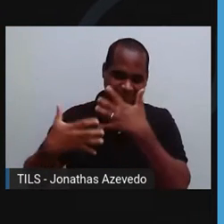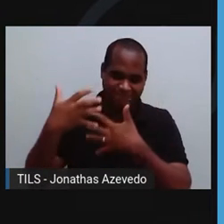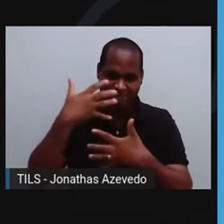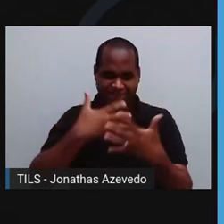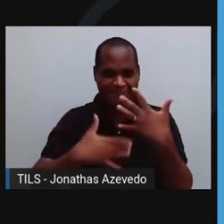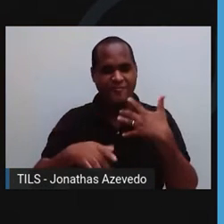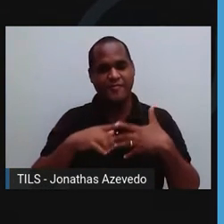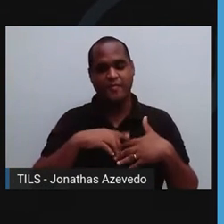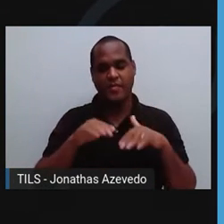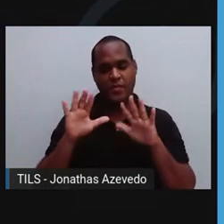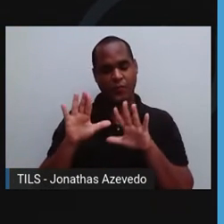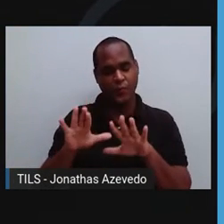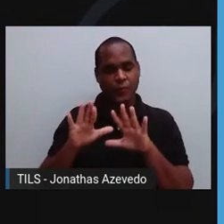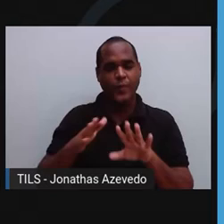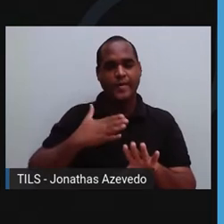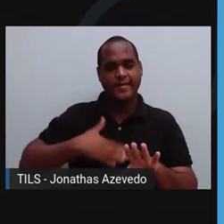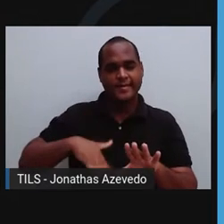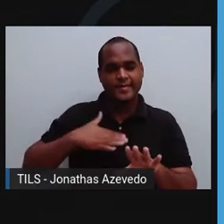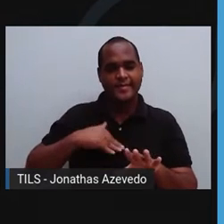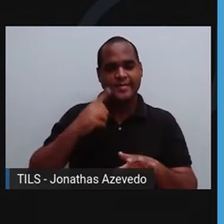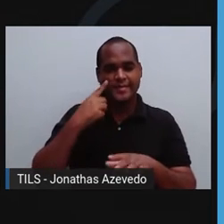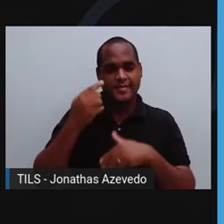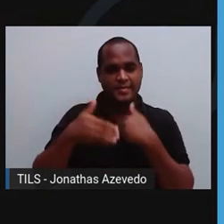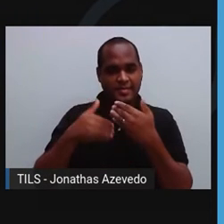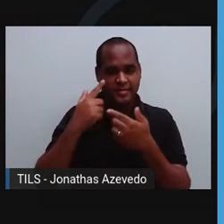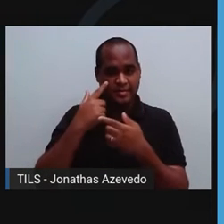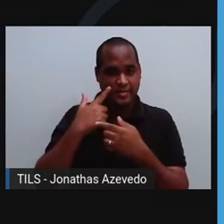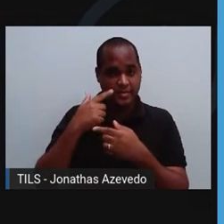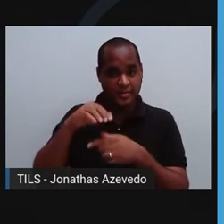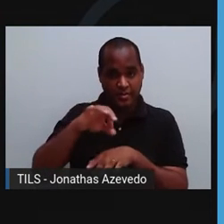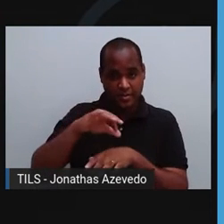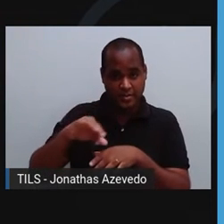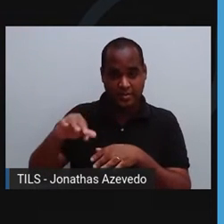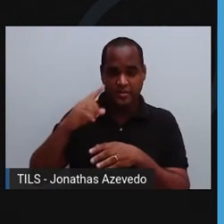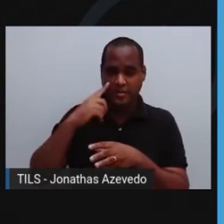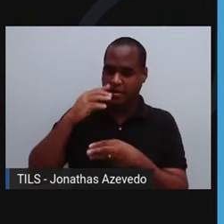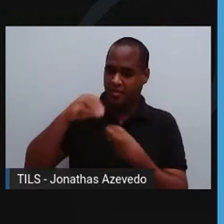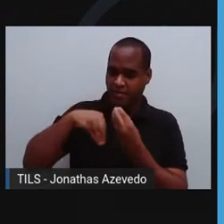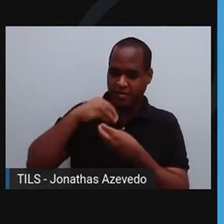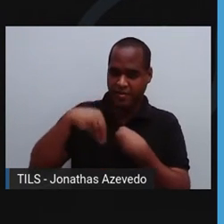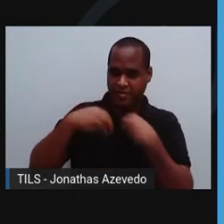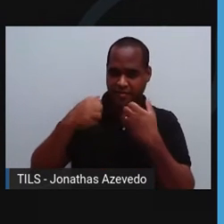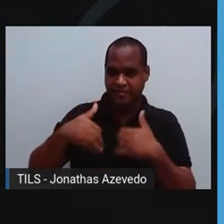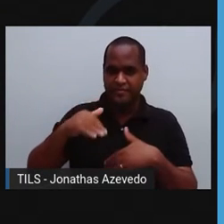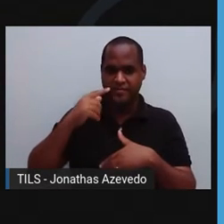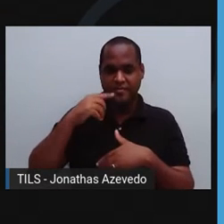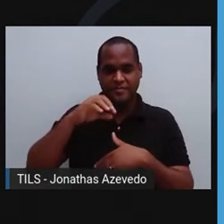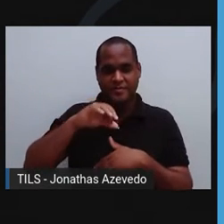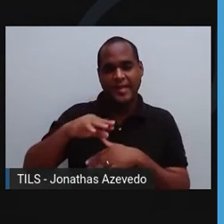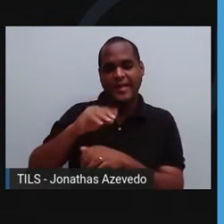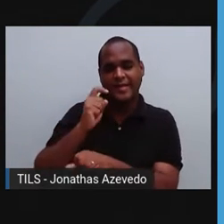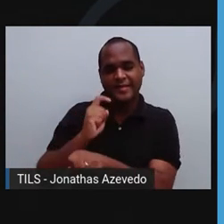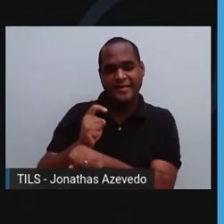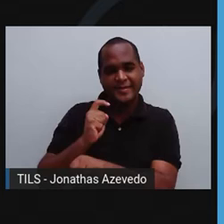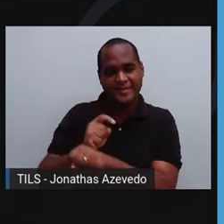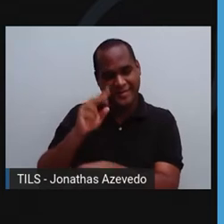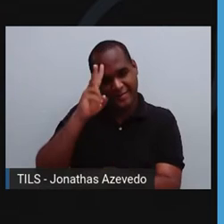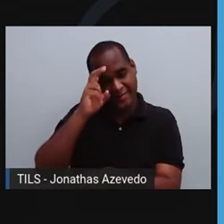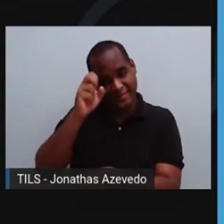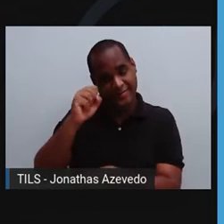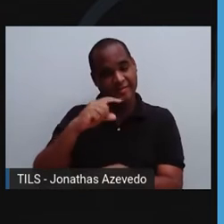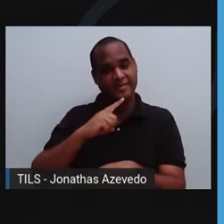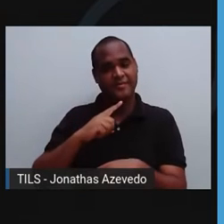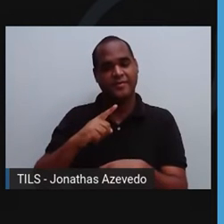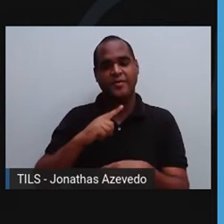em repouso, logo observaremos que o sólido se depositará ao fundo do recipiente. Este sólido